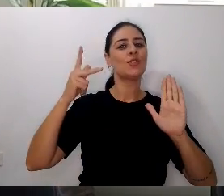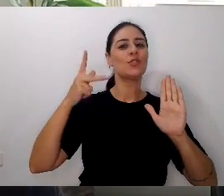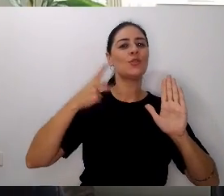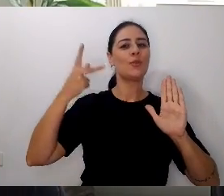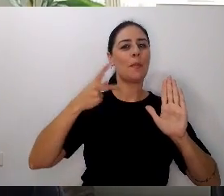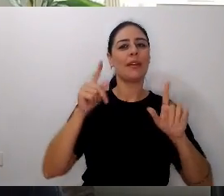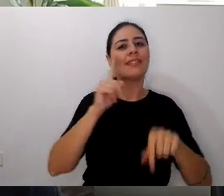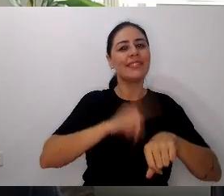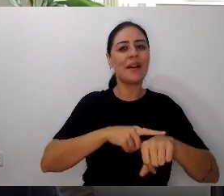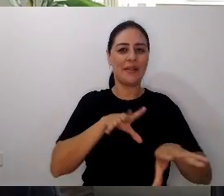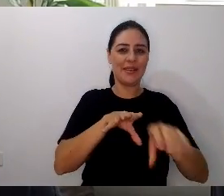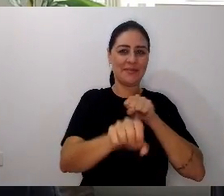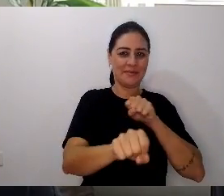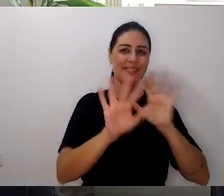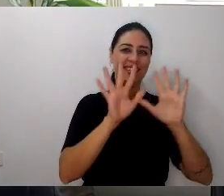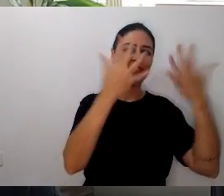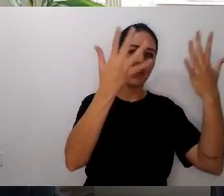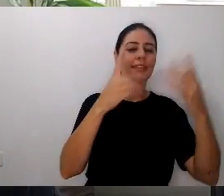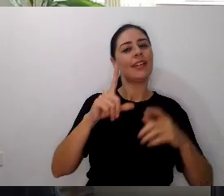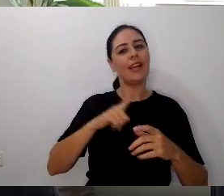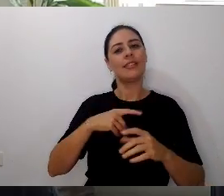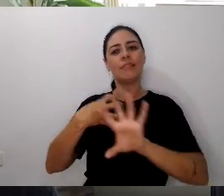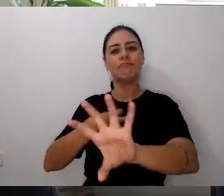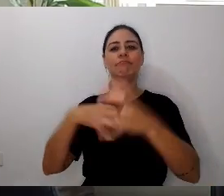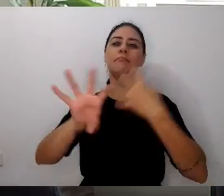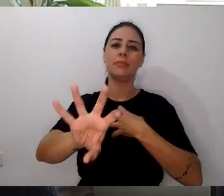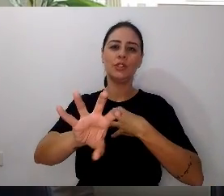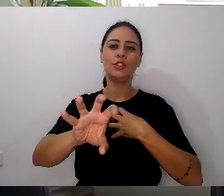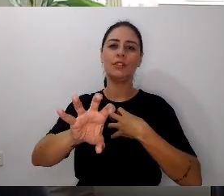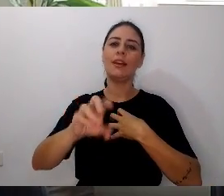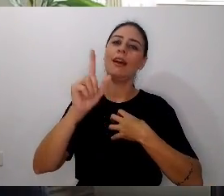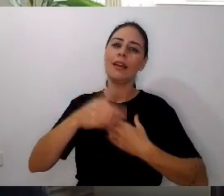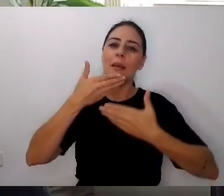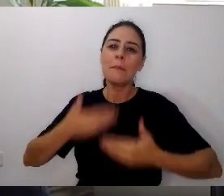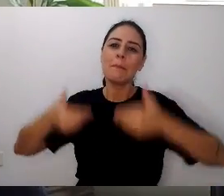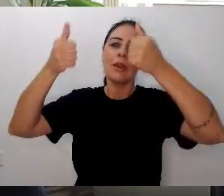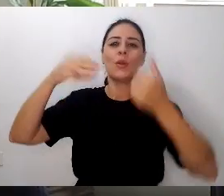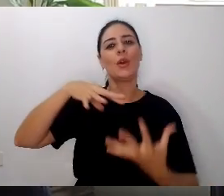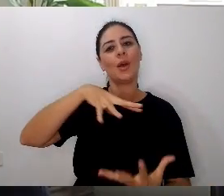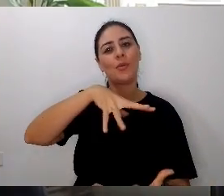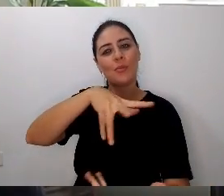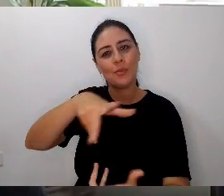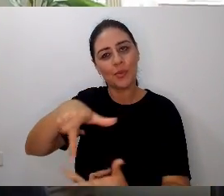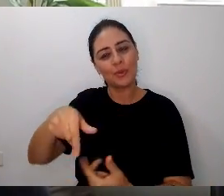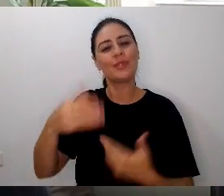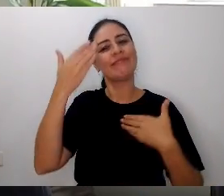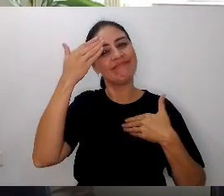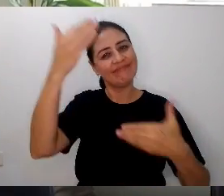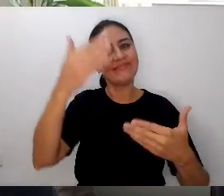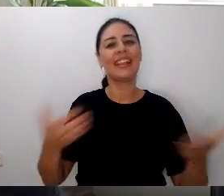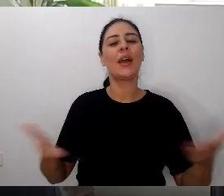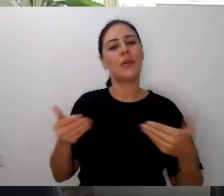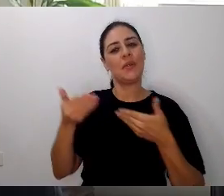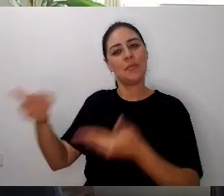formação, a gente também tem empatia para construir junto um mundo melhor. Então, nossa gratidão. Eu vou abrir para você também dar um tchau para a